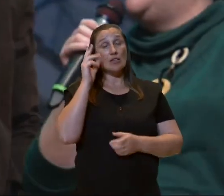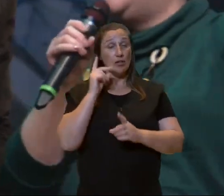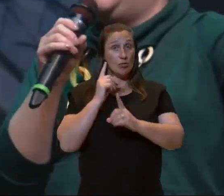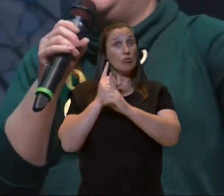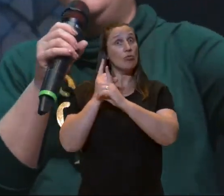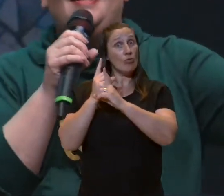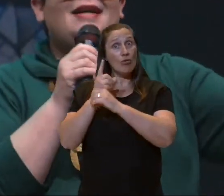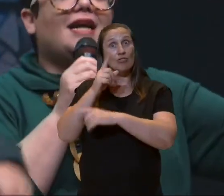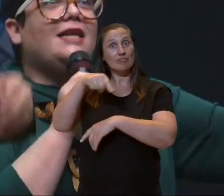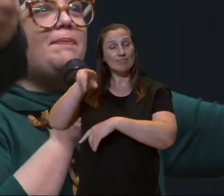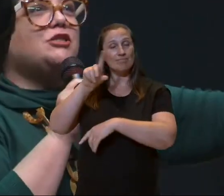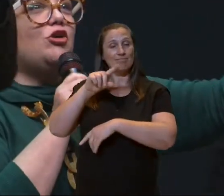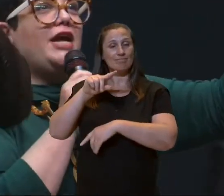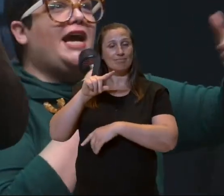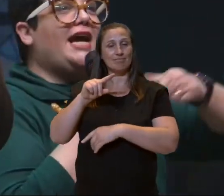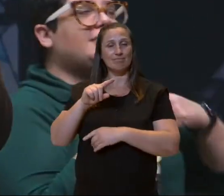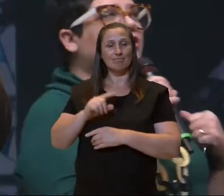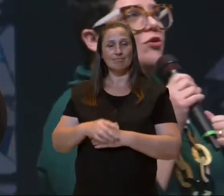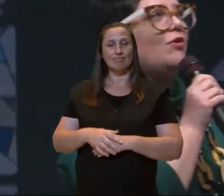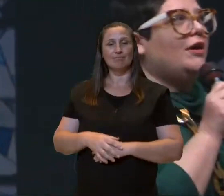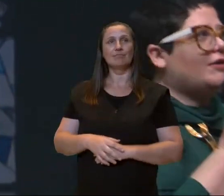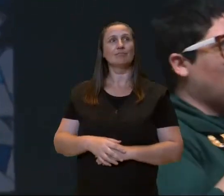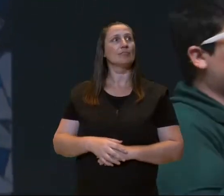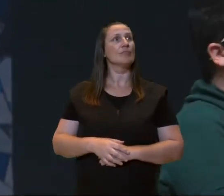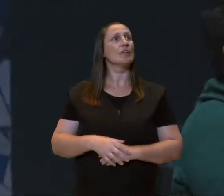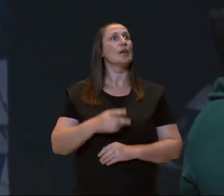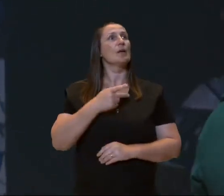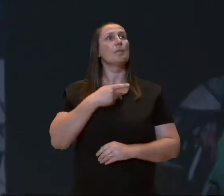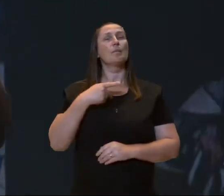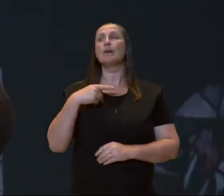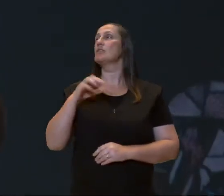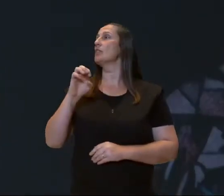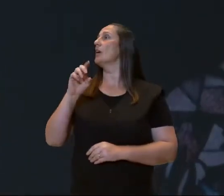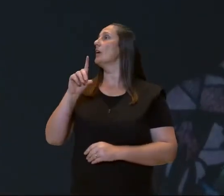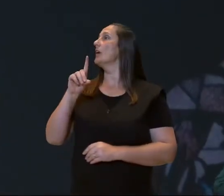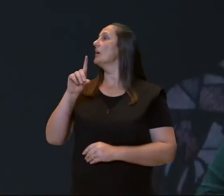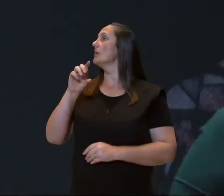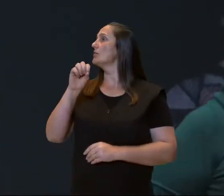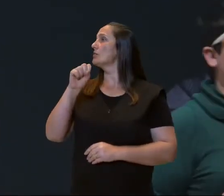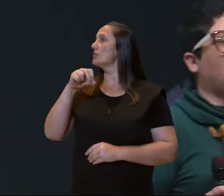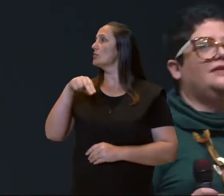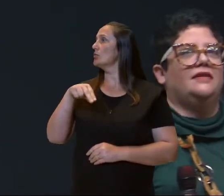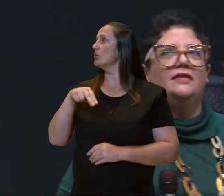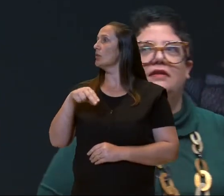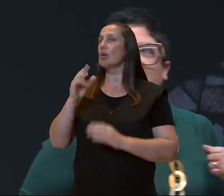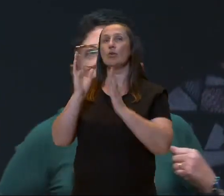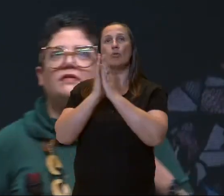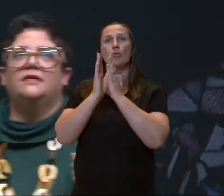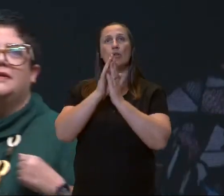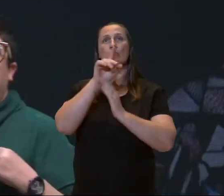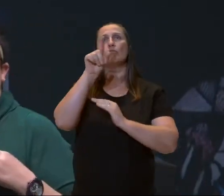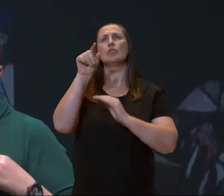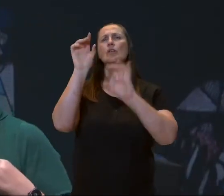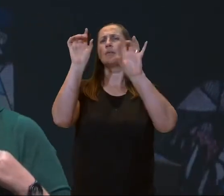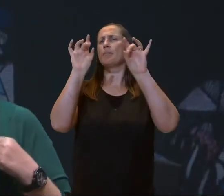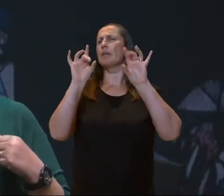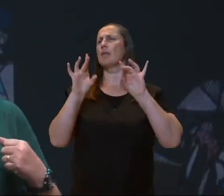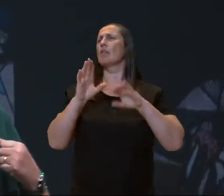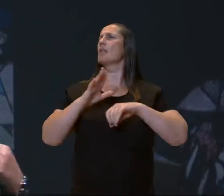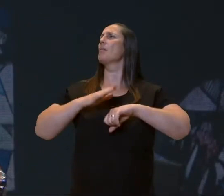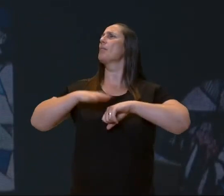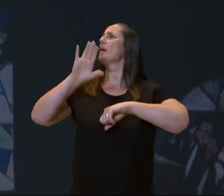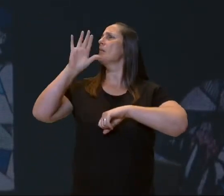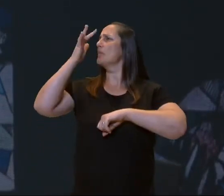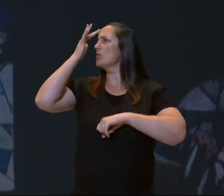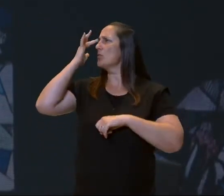esse pessoal aqui. Venha. Cadê pastor Edson com a equipe? Aqui. Deixa eu orar por você de forma especial. Vem, tem mais gente, muita